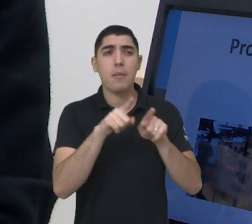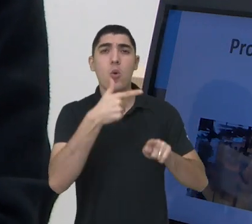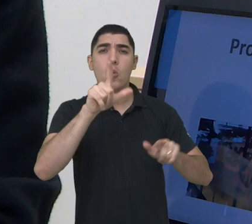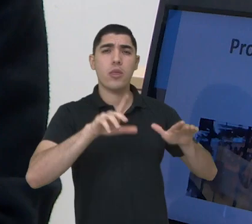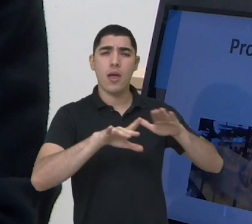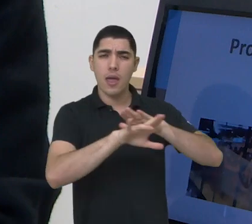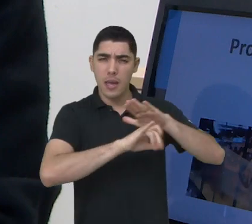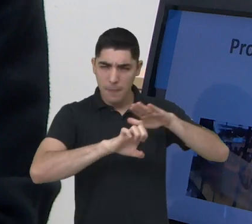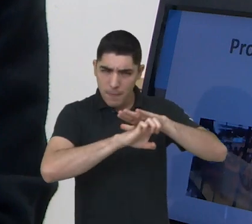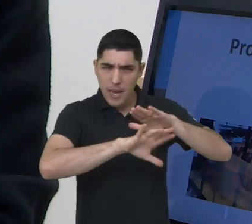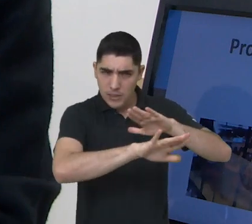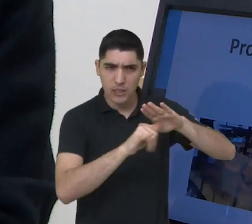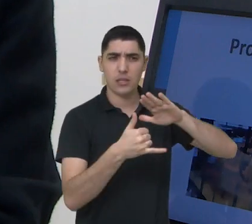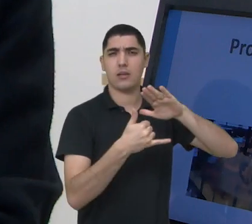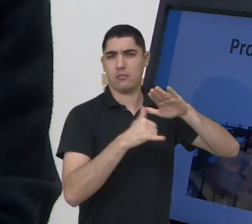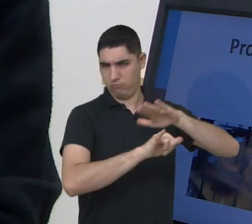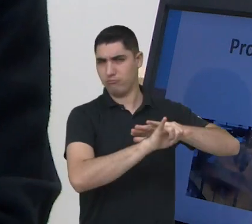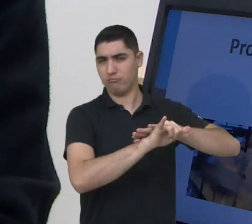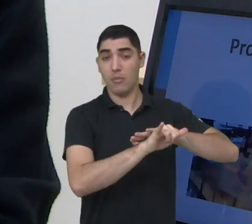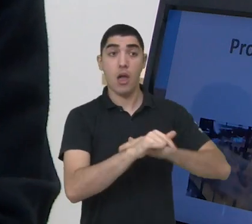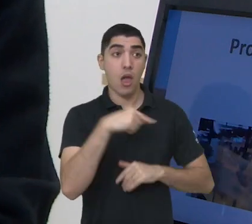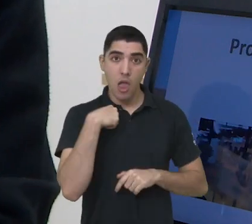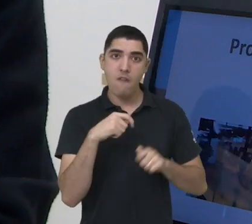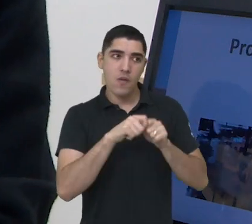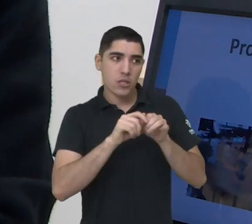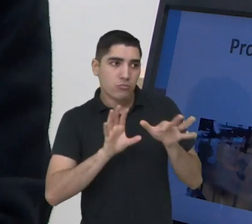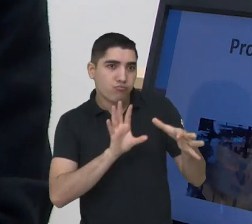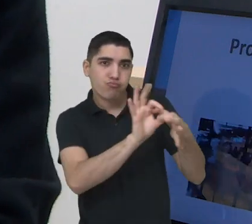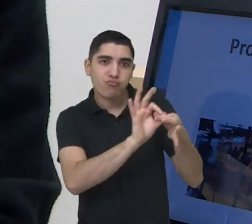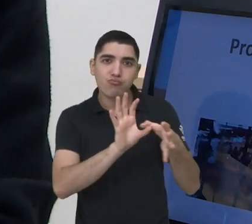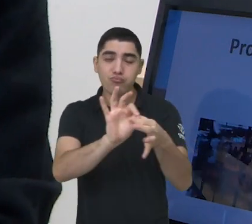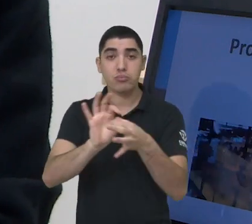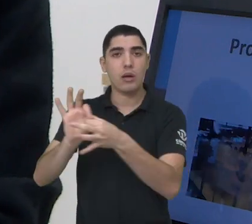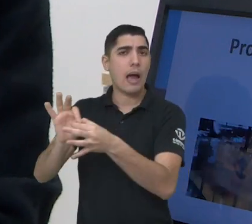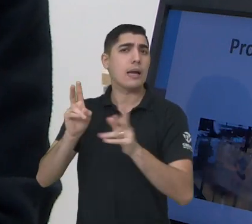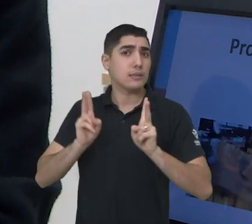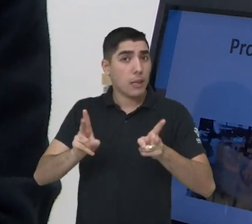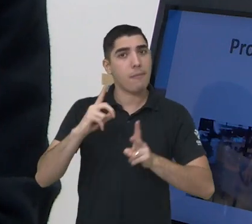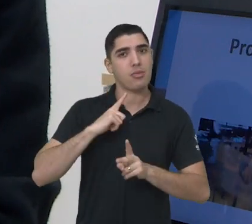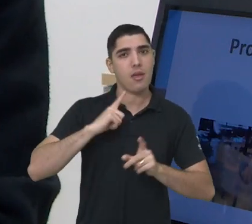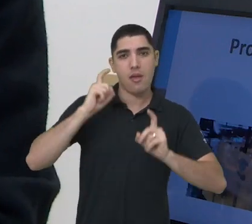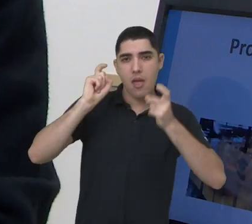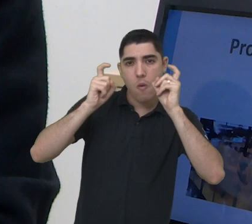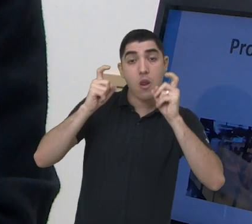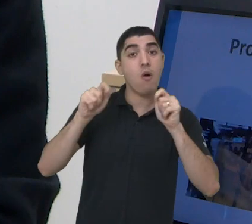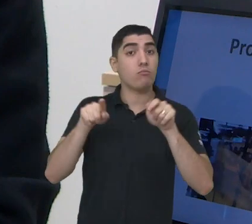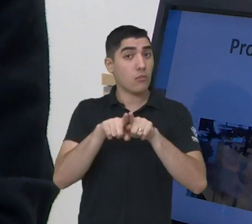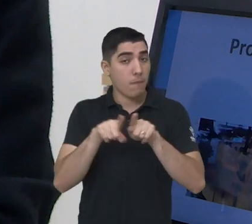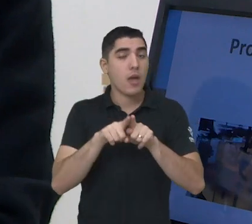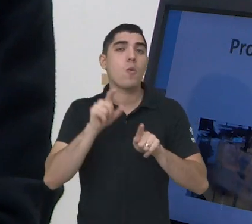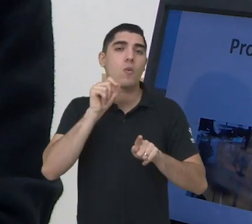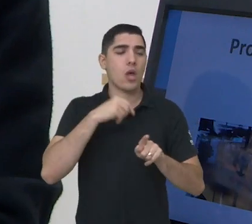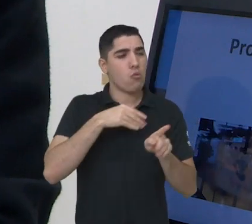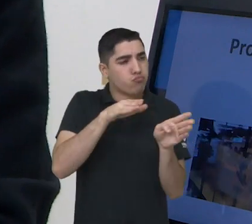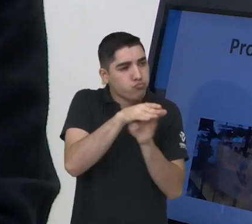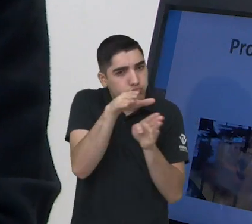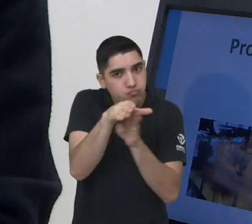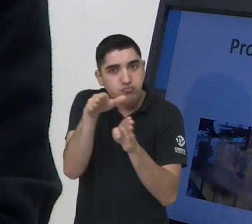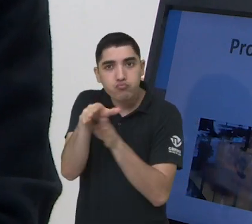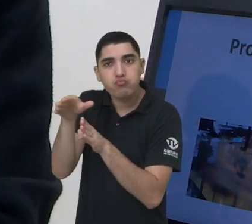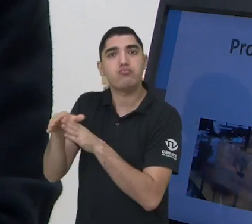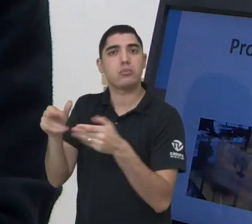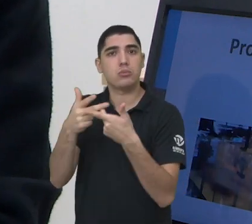startups. Então, é basicamente fazendo conexões durante todo o dia, reuniões, conduzindo também mentorias para captação